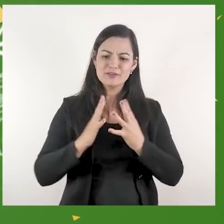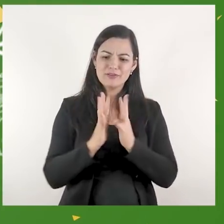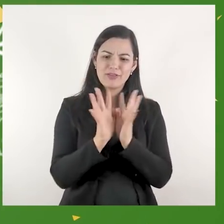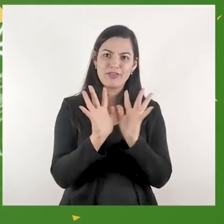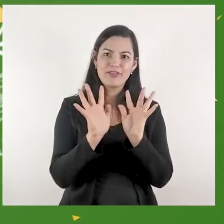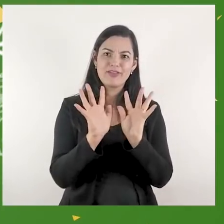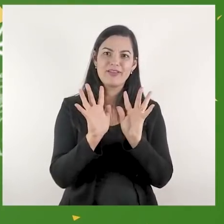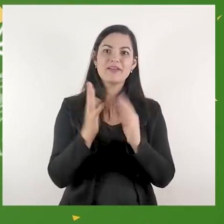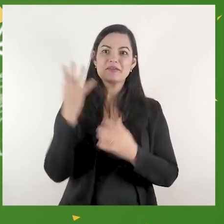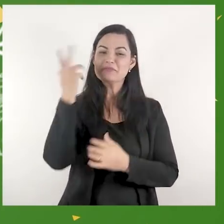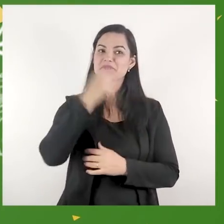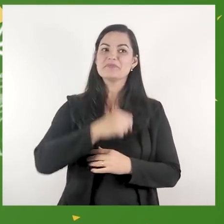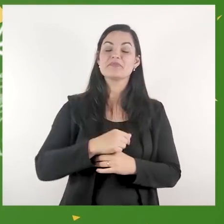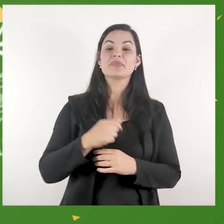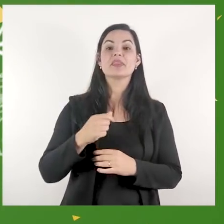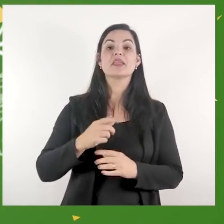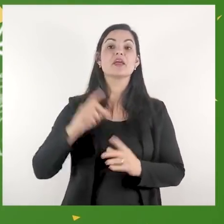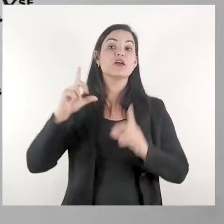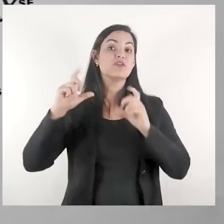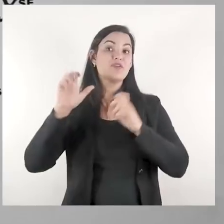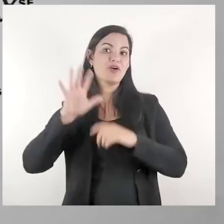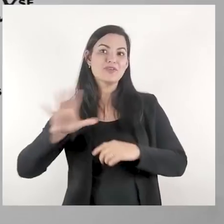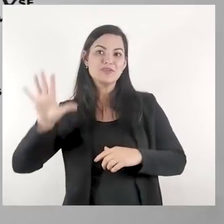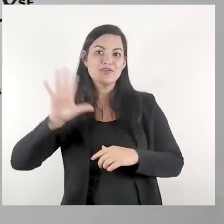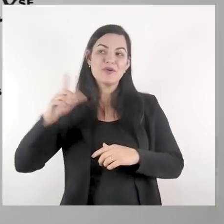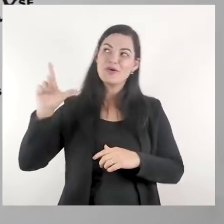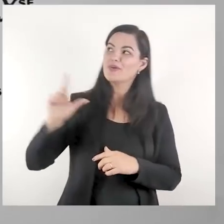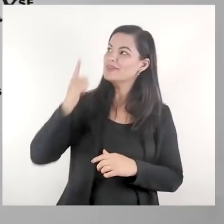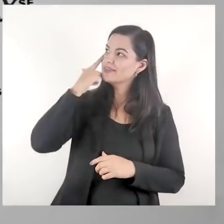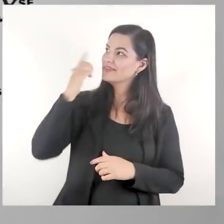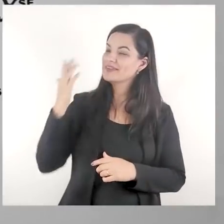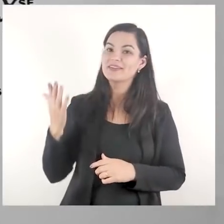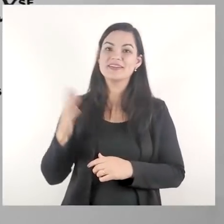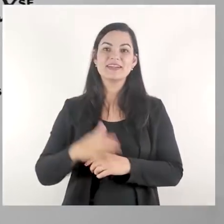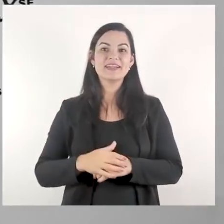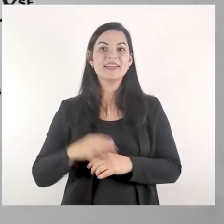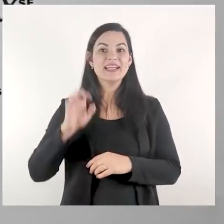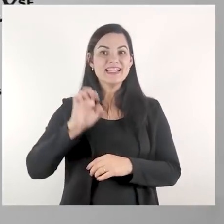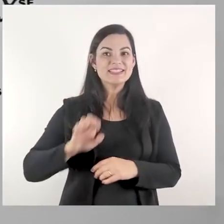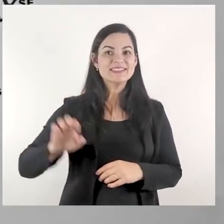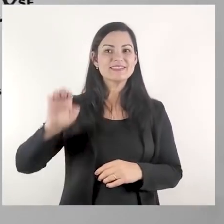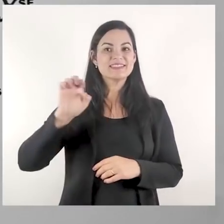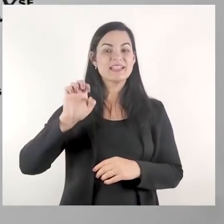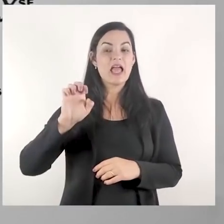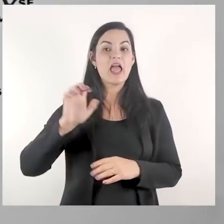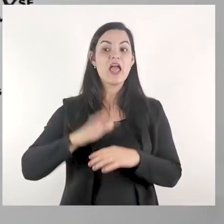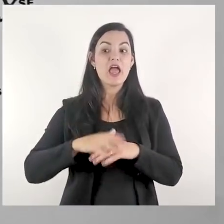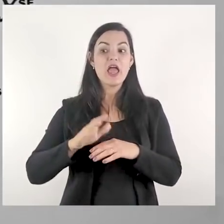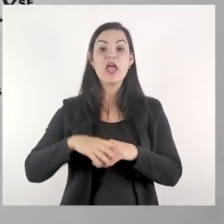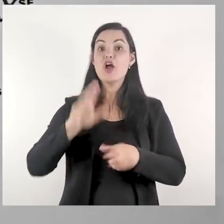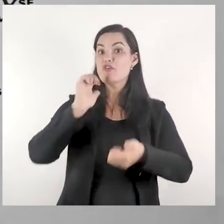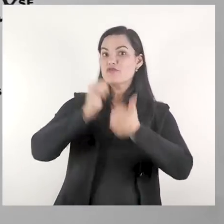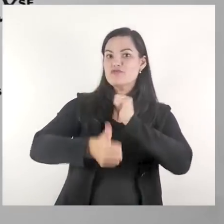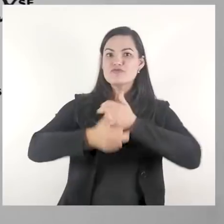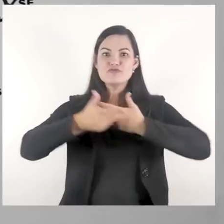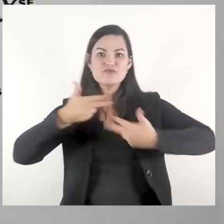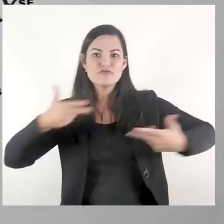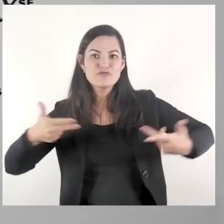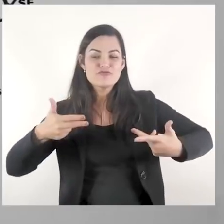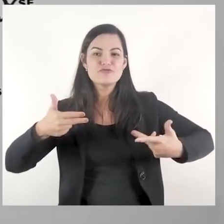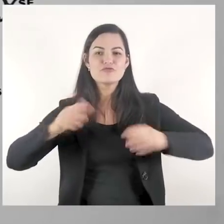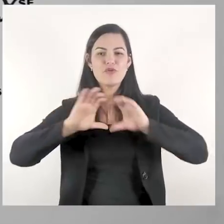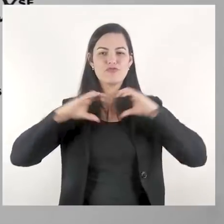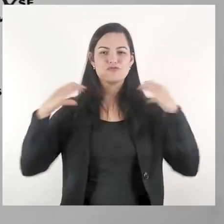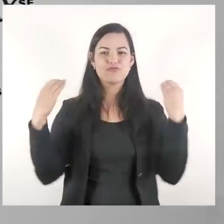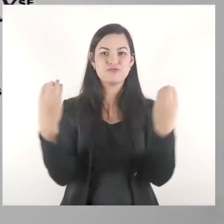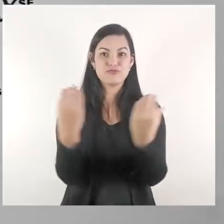bonita. E a segunda imagem que eu tenho para te mostrar é do estádio de futebol. É uma vista